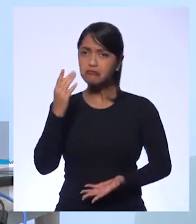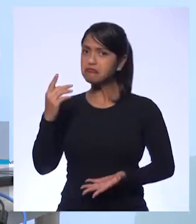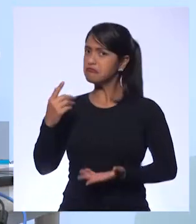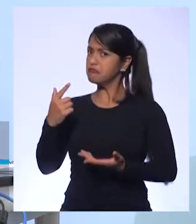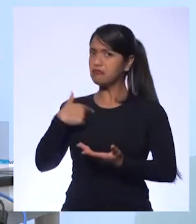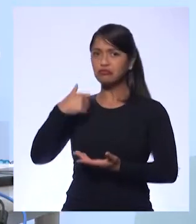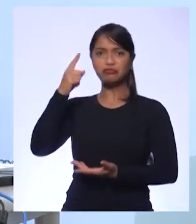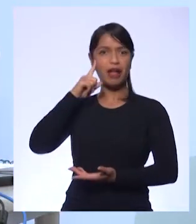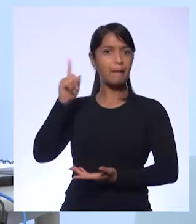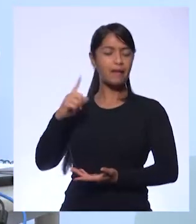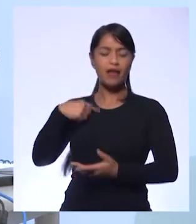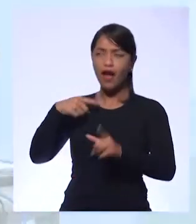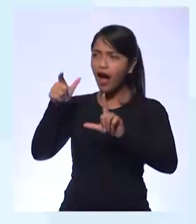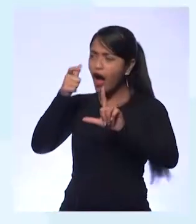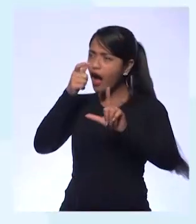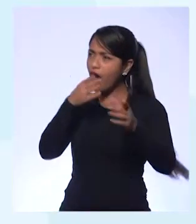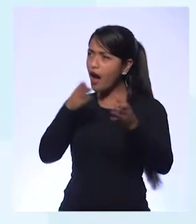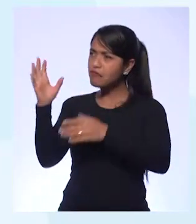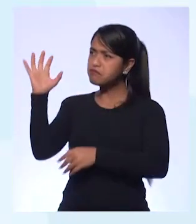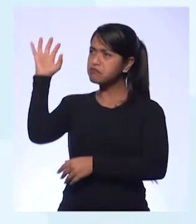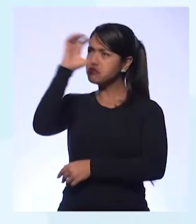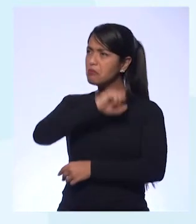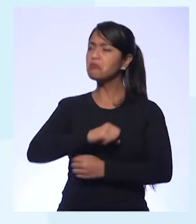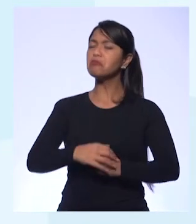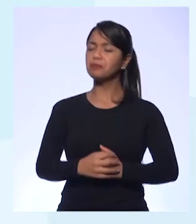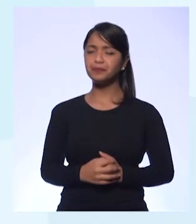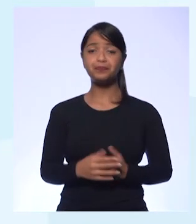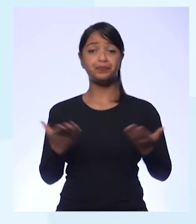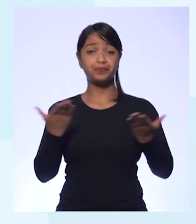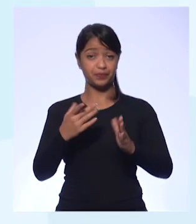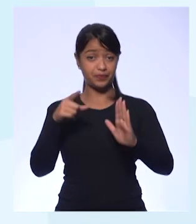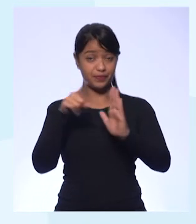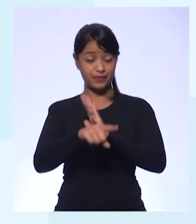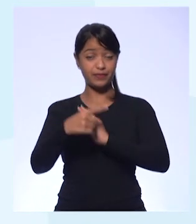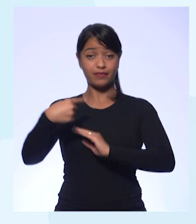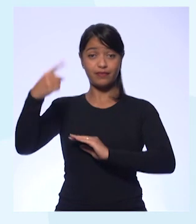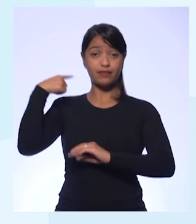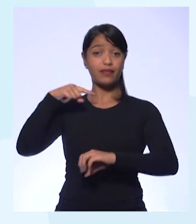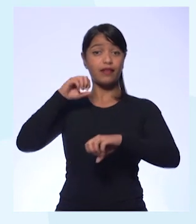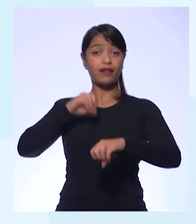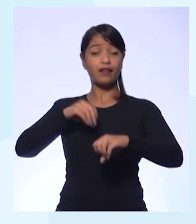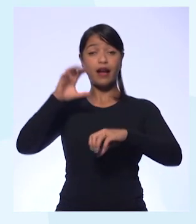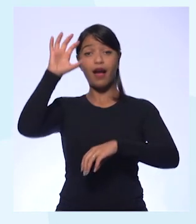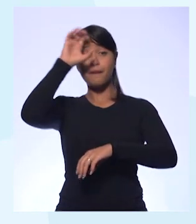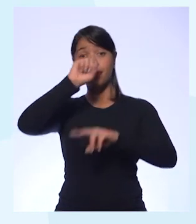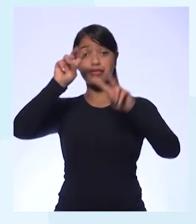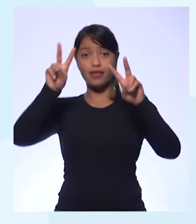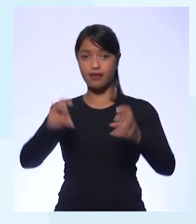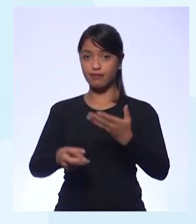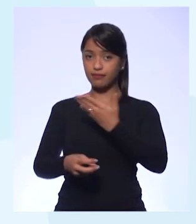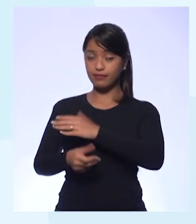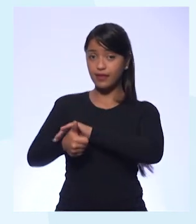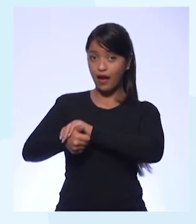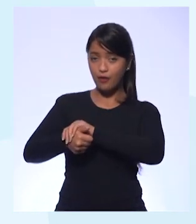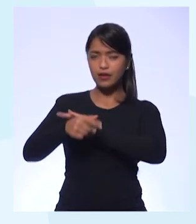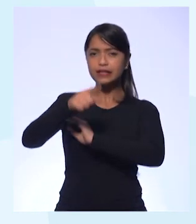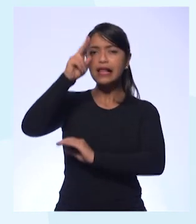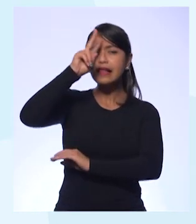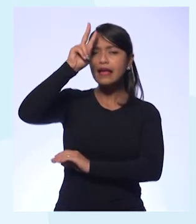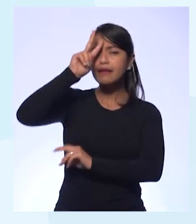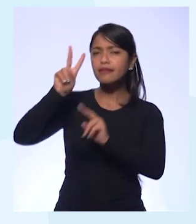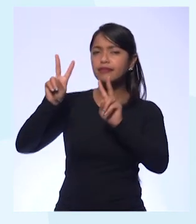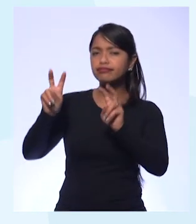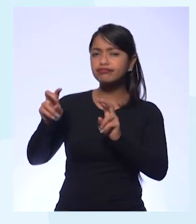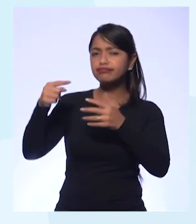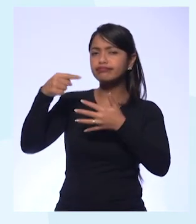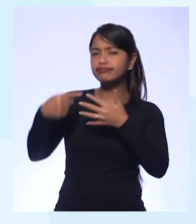que você se lembra deste animal tão exuberante que nós falamos na aula passada? Então, já tem aí gente colocando bom dia.